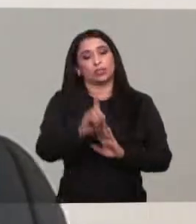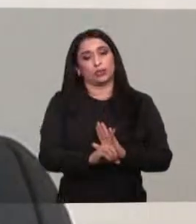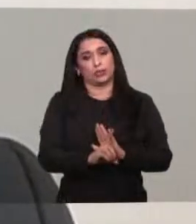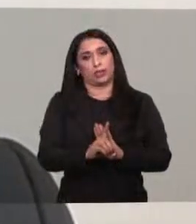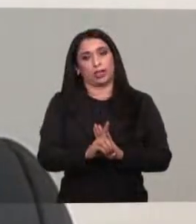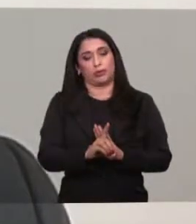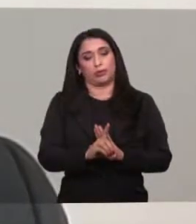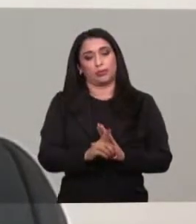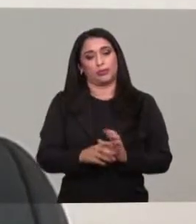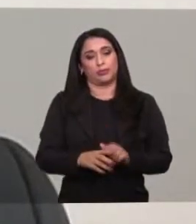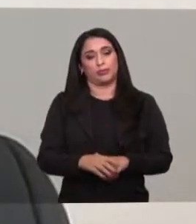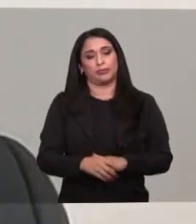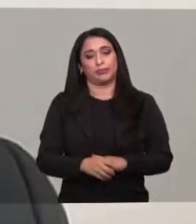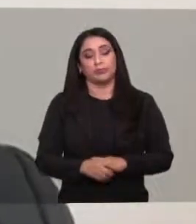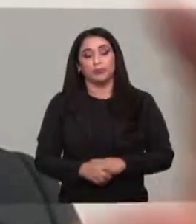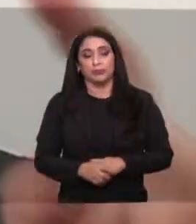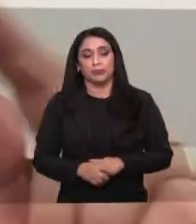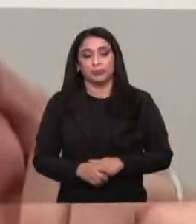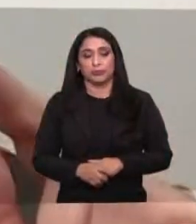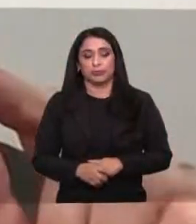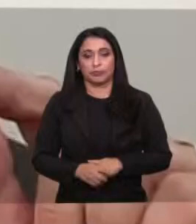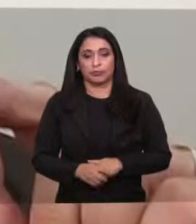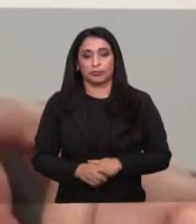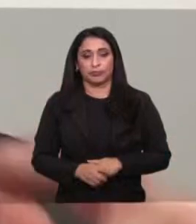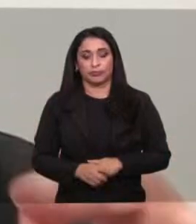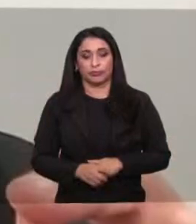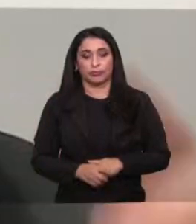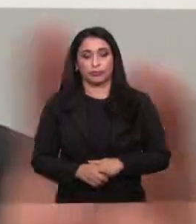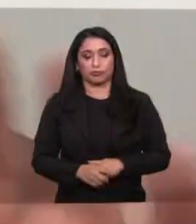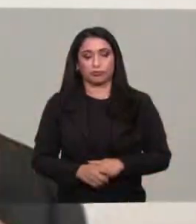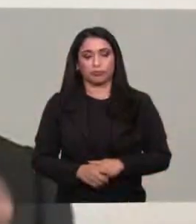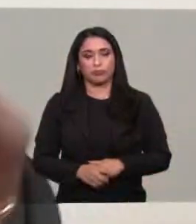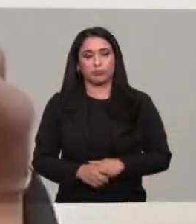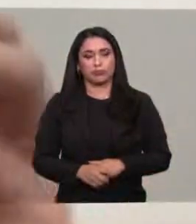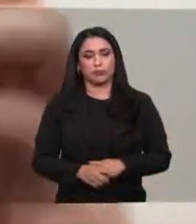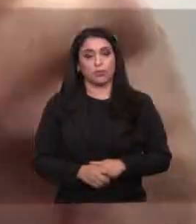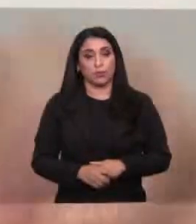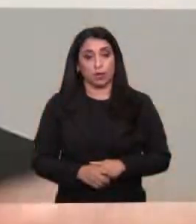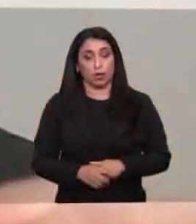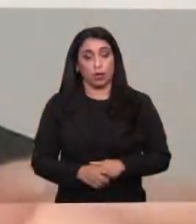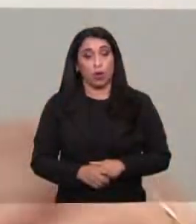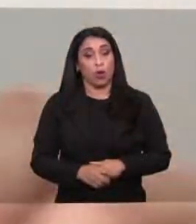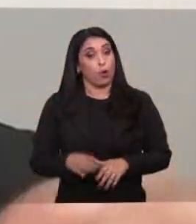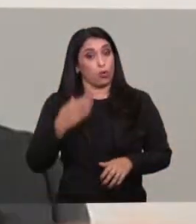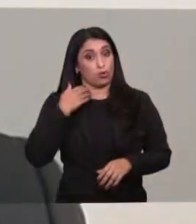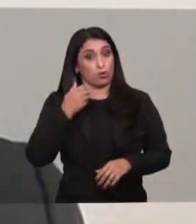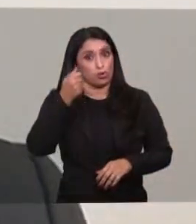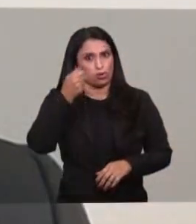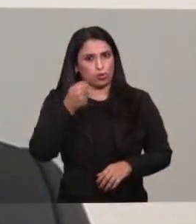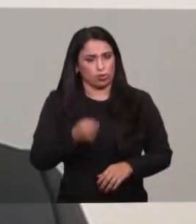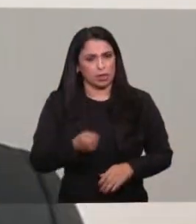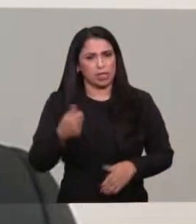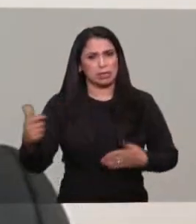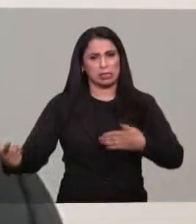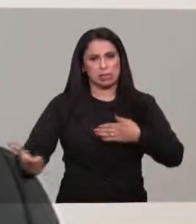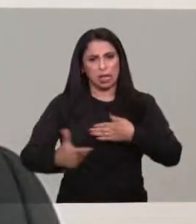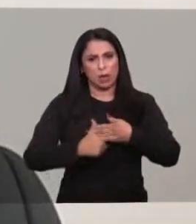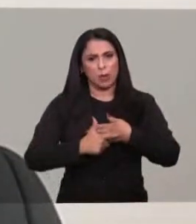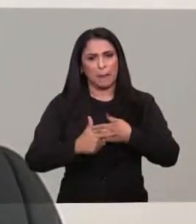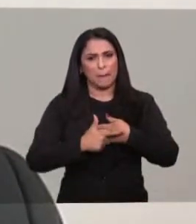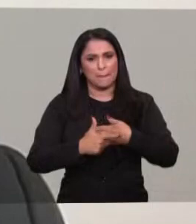direito. Em sua tarefa hermenêutica, o juiz se insere dentro da